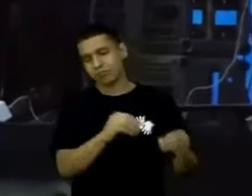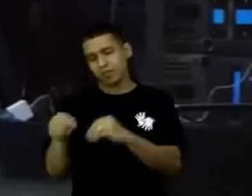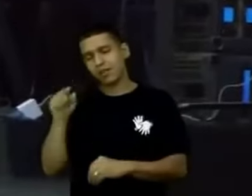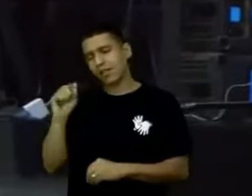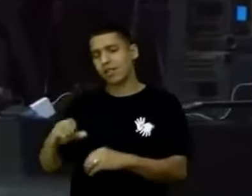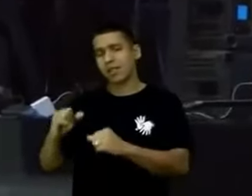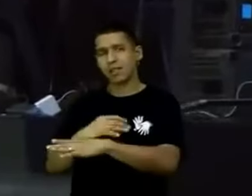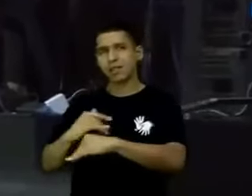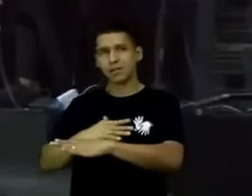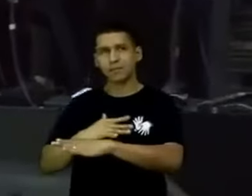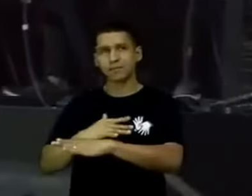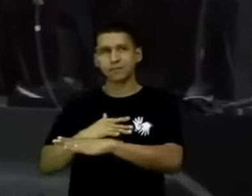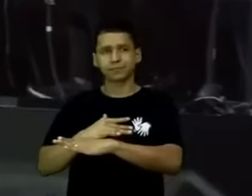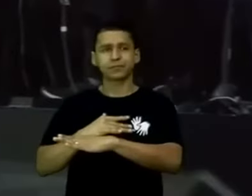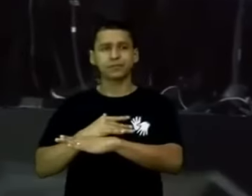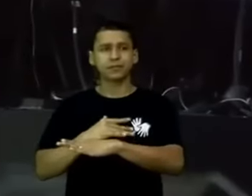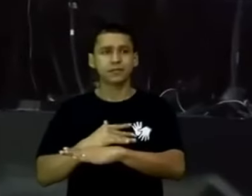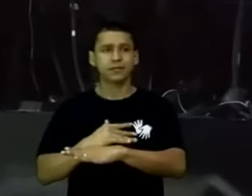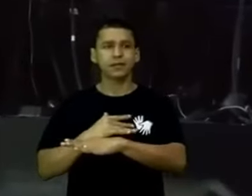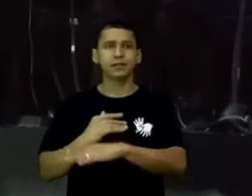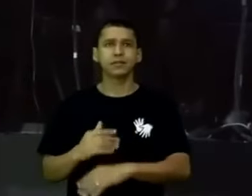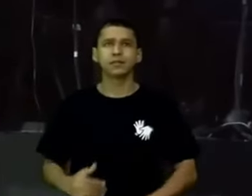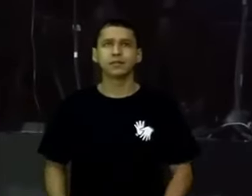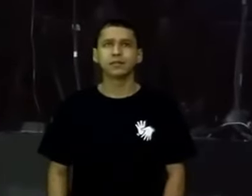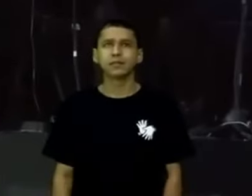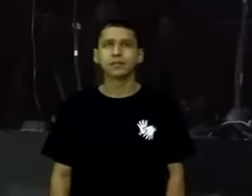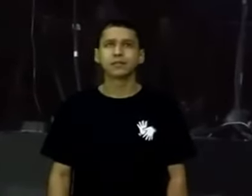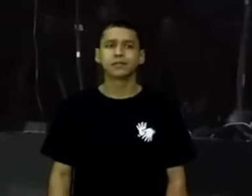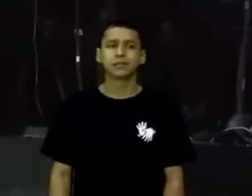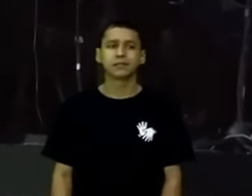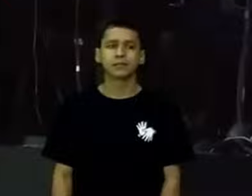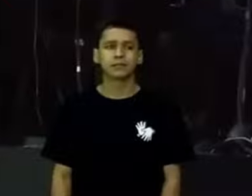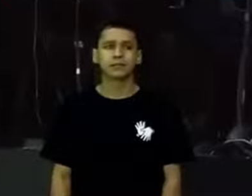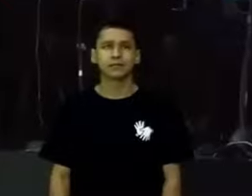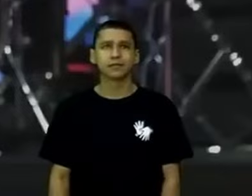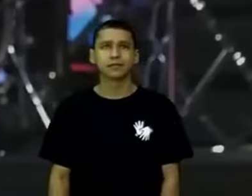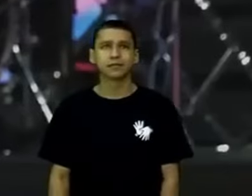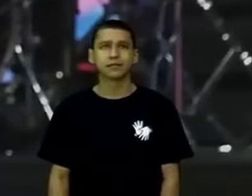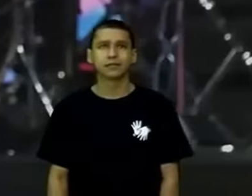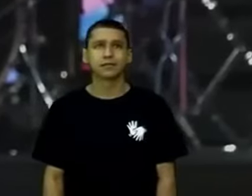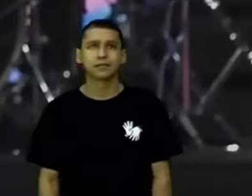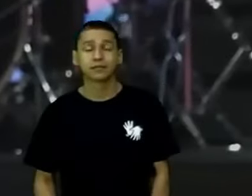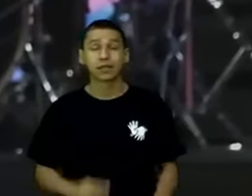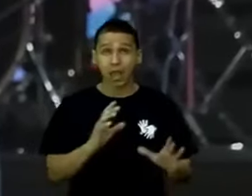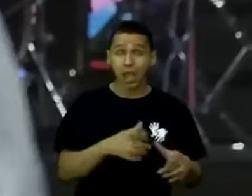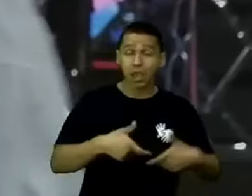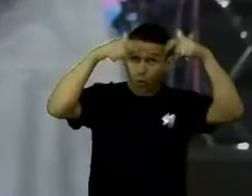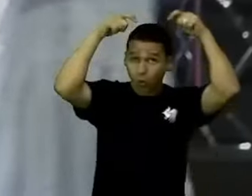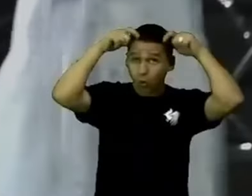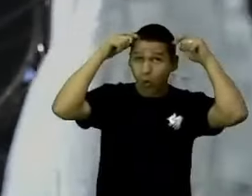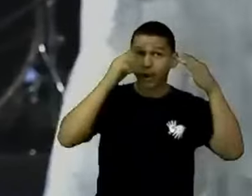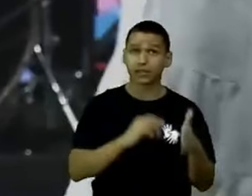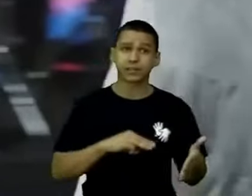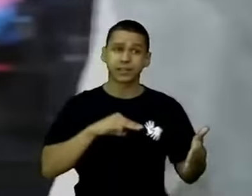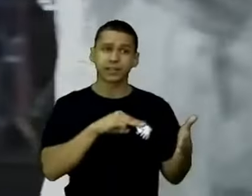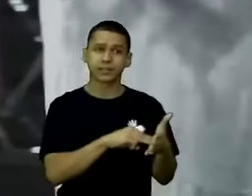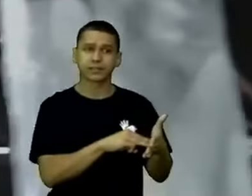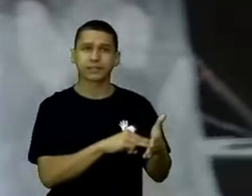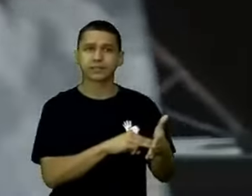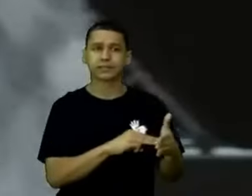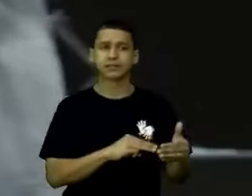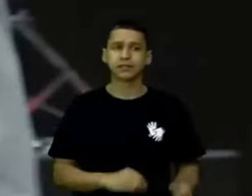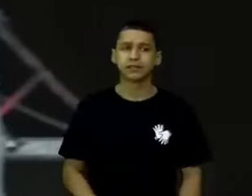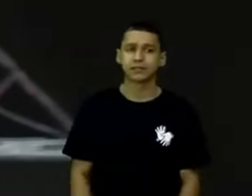Ele ia saber que lá o que é enfermidade para vocês, lá é cura. Aí o rei da Síria, pastora,